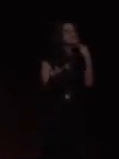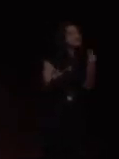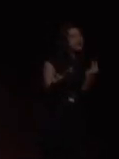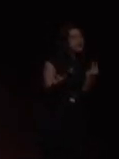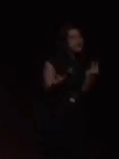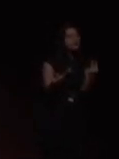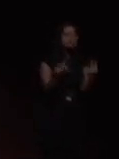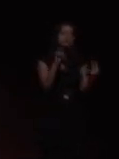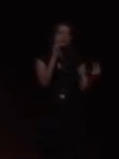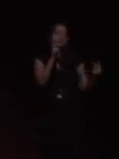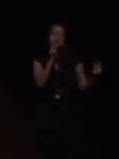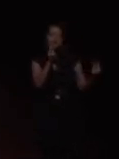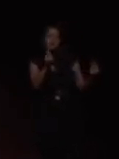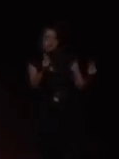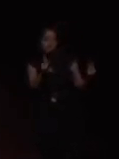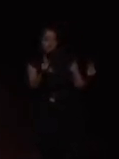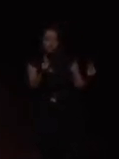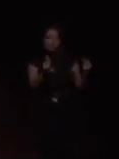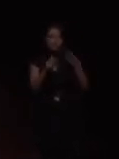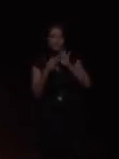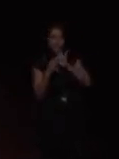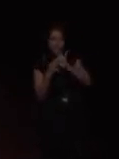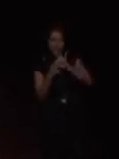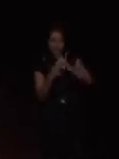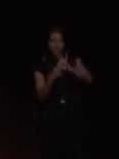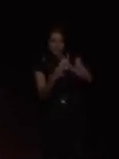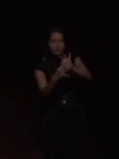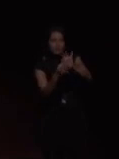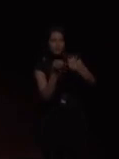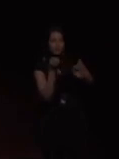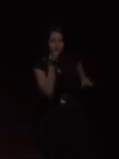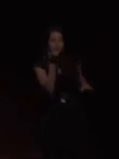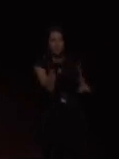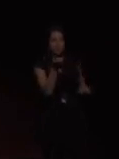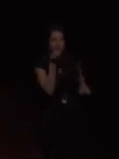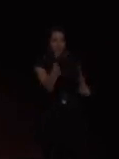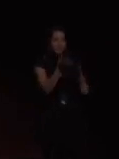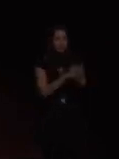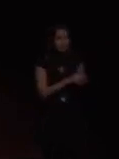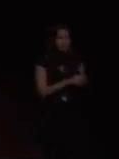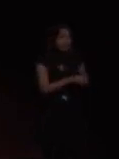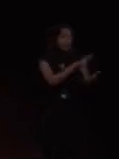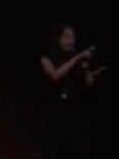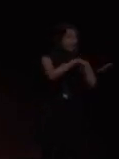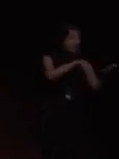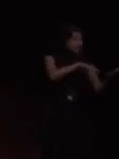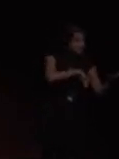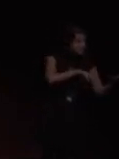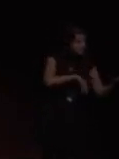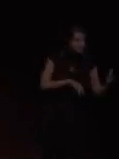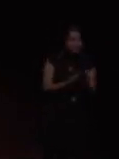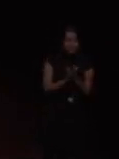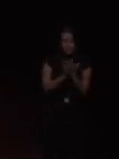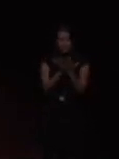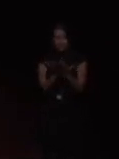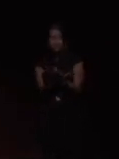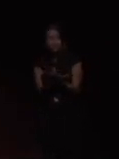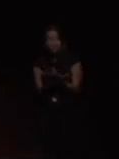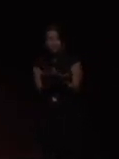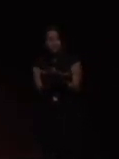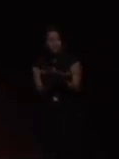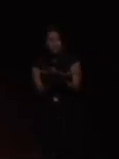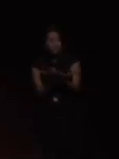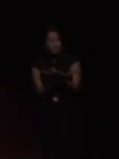a narrativa, e pouco a pouco, leitura, o livro, como tudo isso acaba